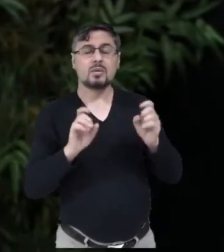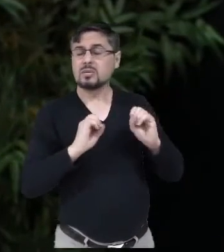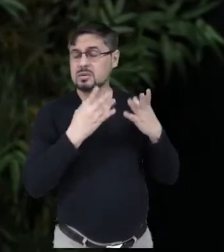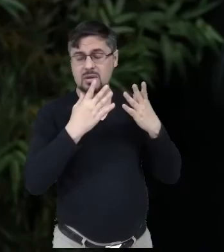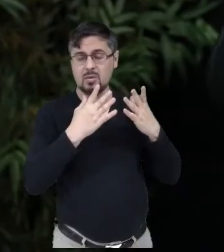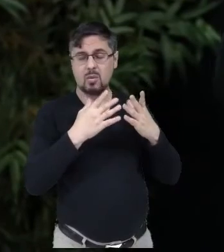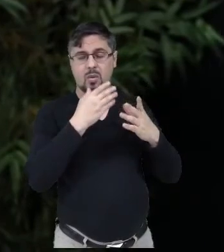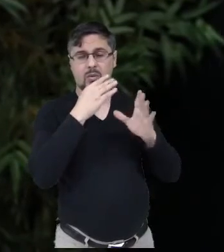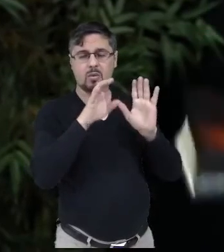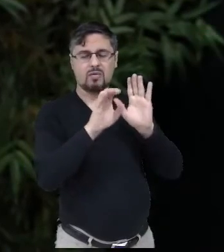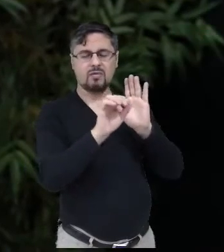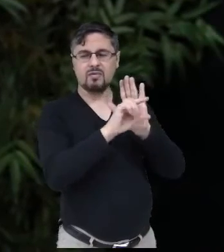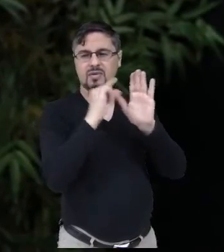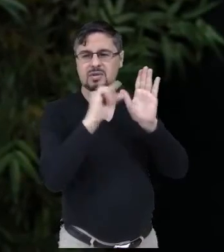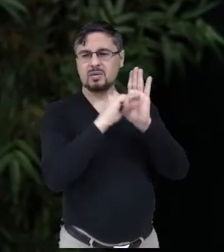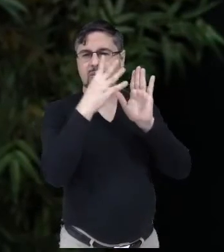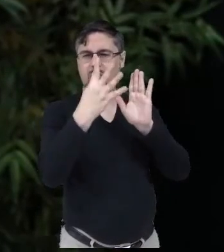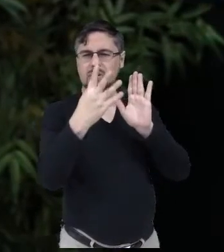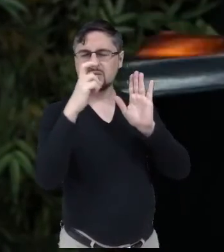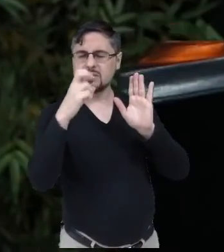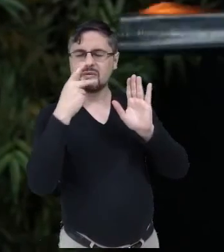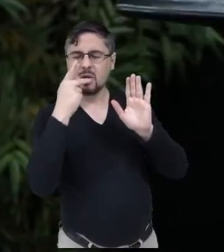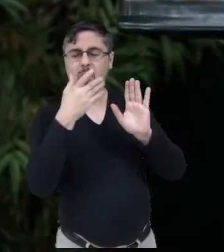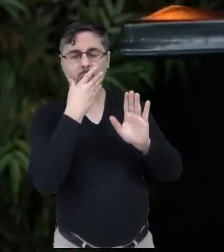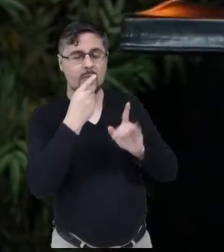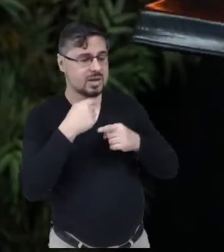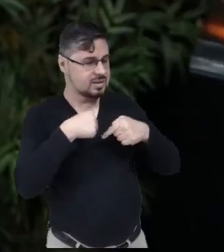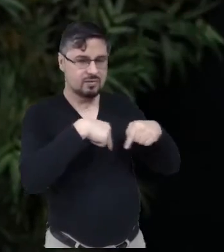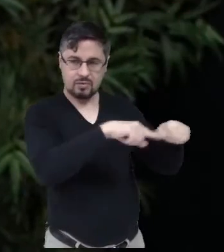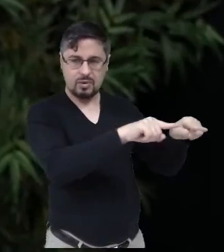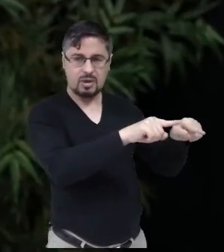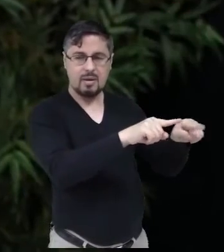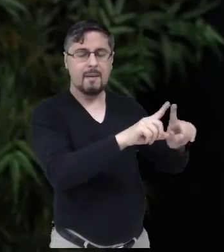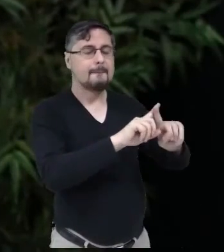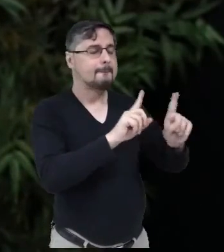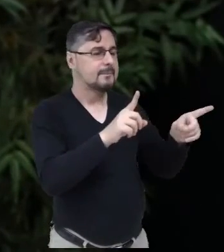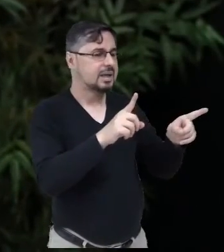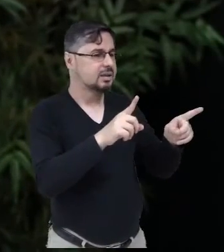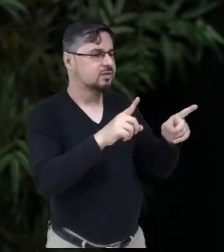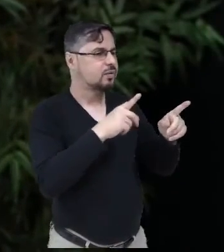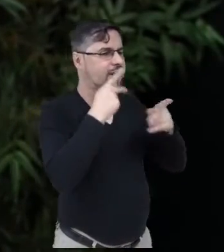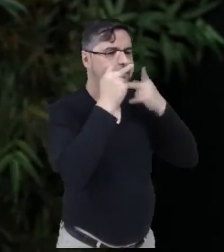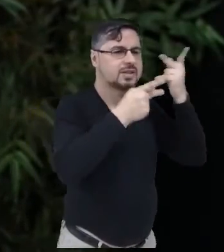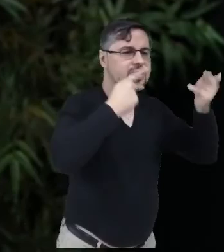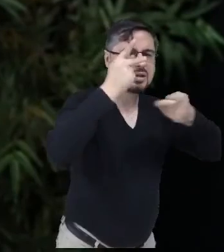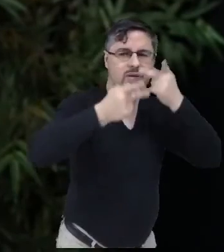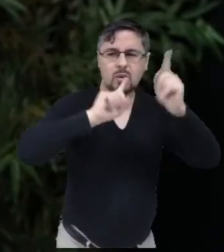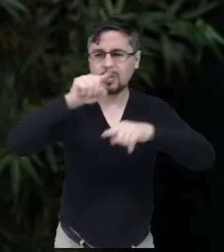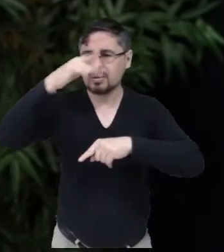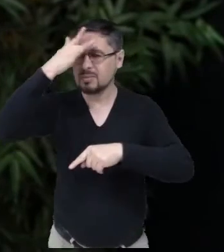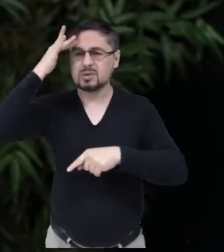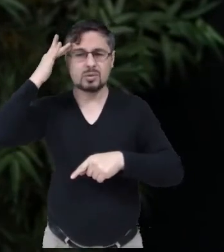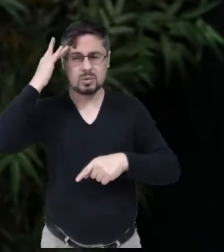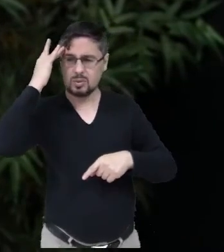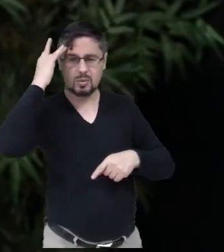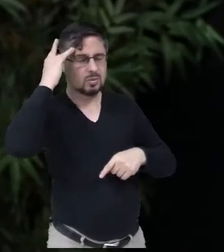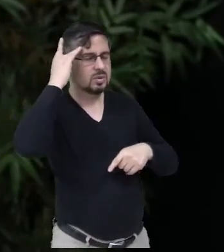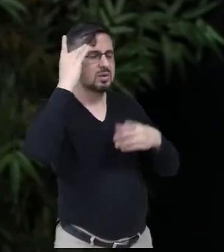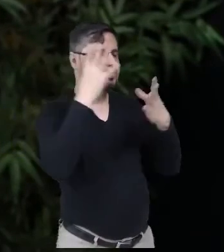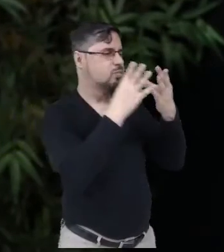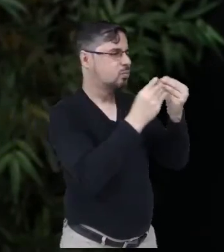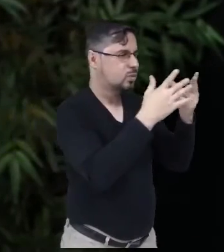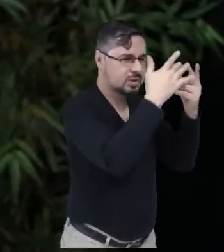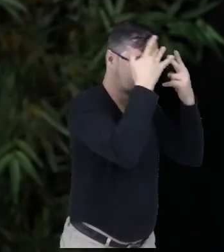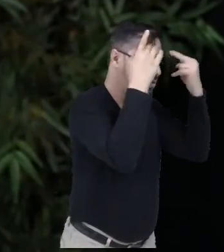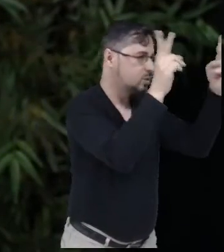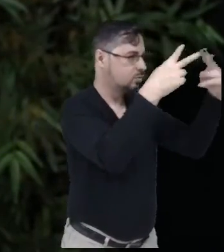começou a proclamar muitas coisas e divulgar a notícia. Todos que foram libertos da escravidão, meu querido e minha querida, devem ter